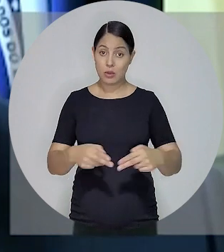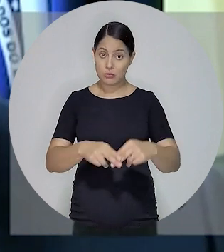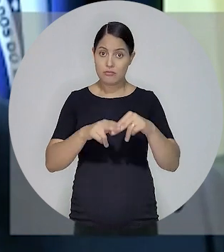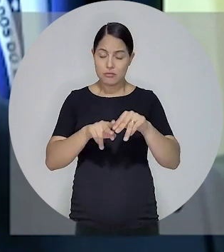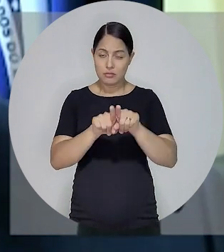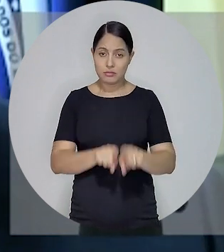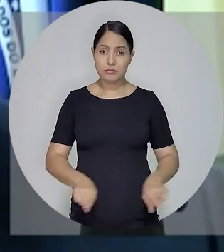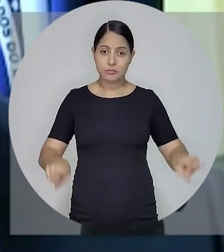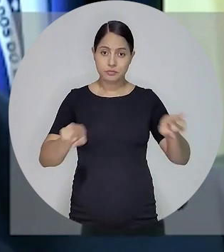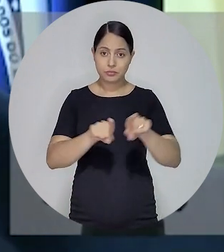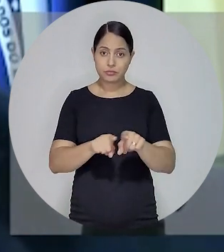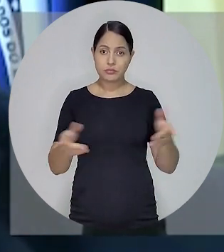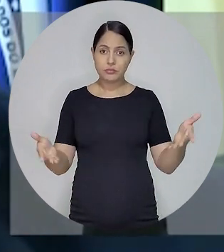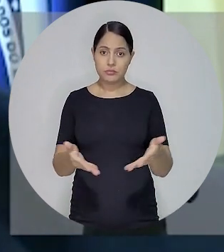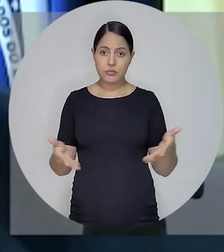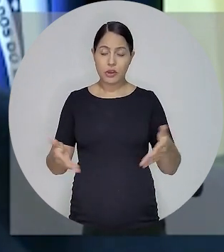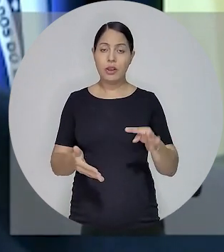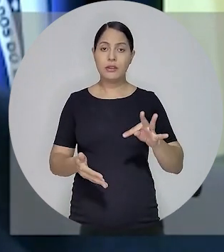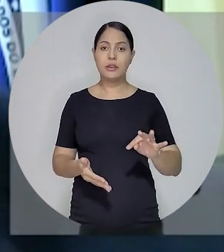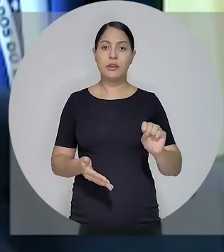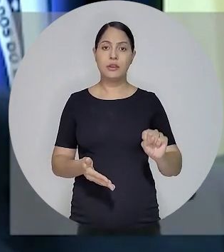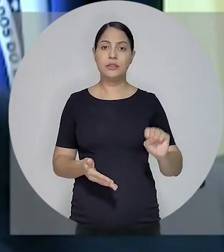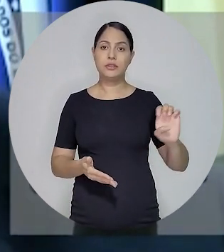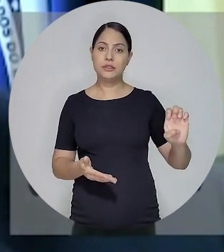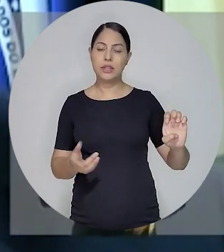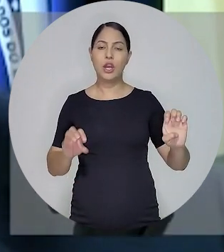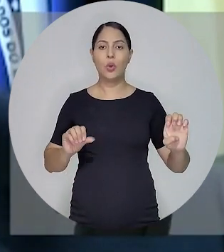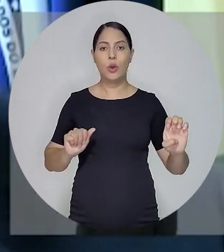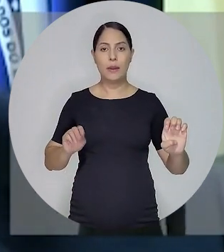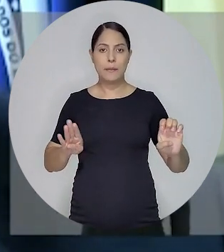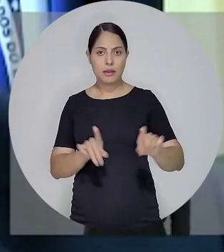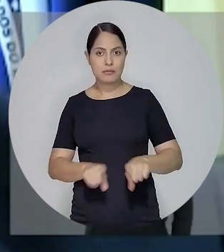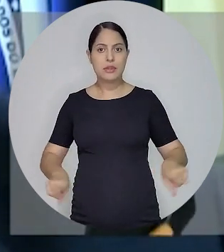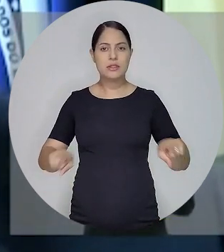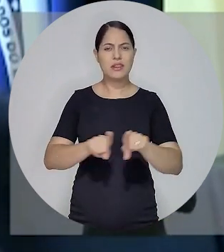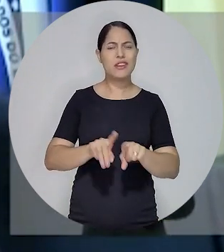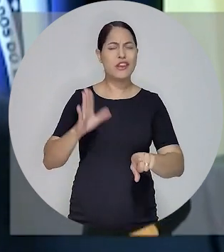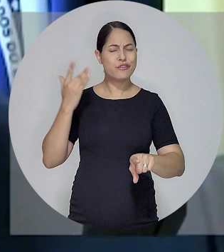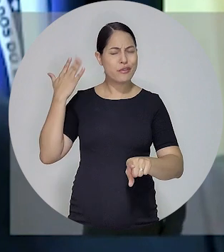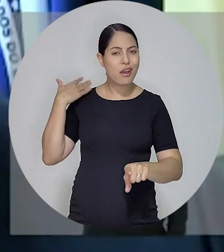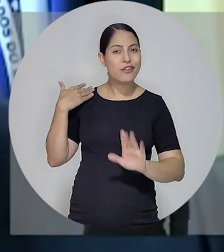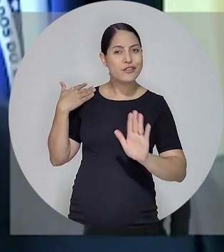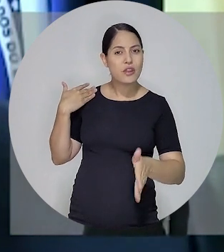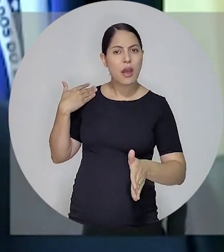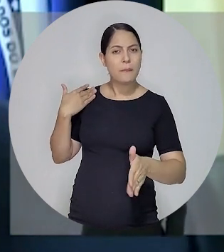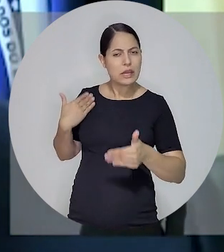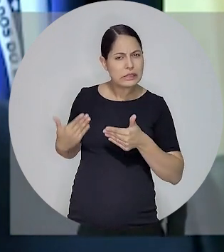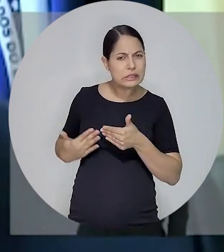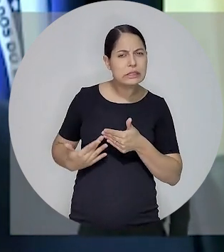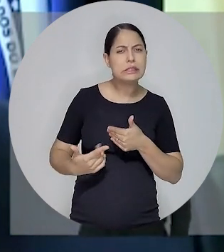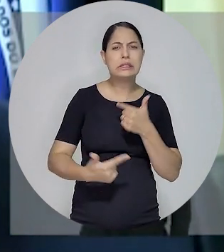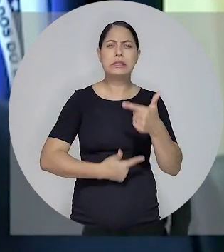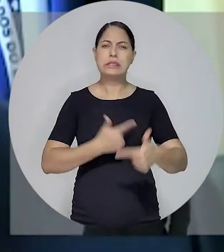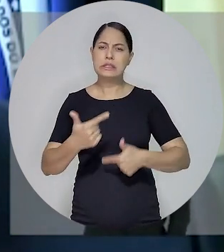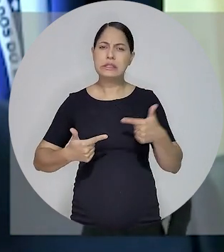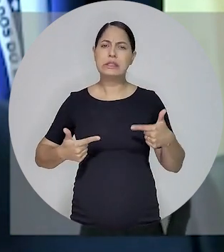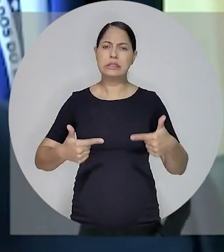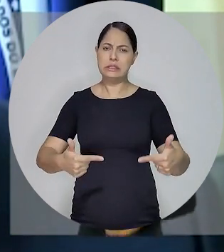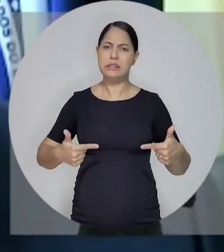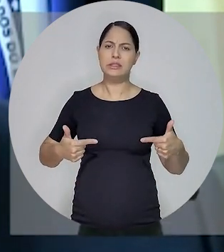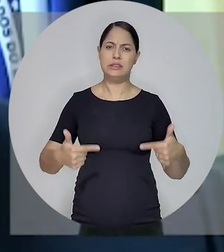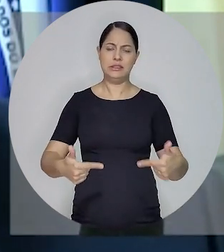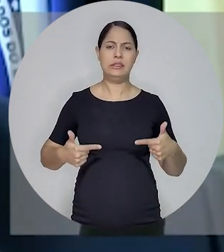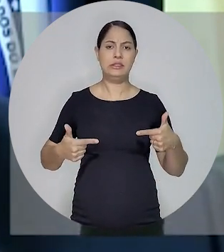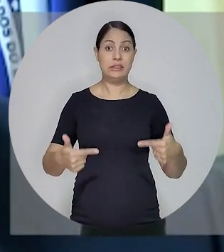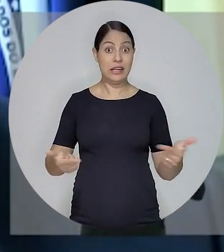essa parceria que anuncio da Ordem dos Advogados do Brasil com o Tribunal Superior Eleitoral, ela é antiga e vem se intensificando nos últimos